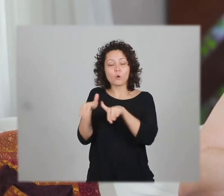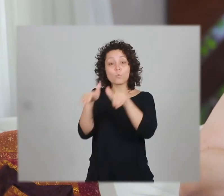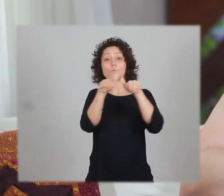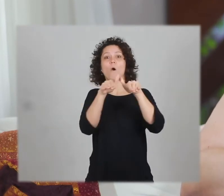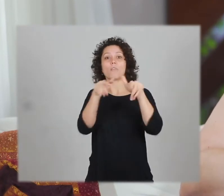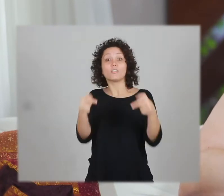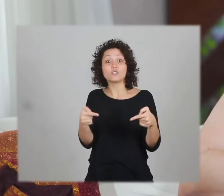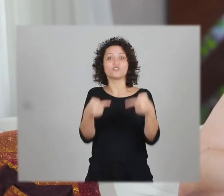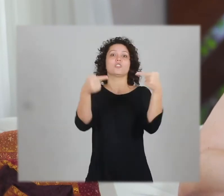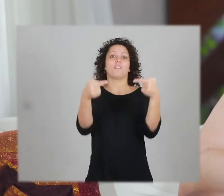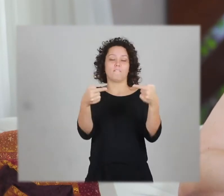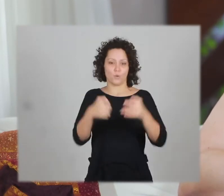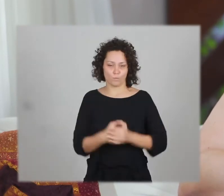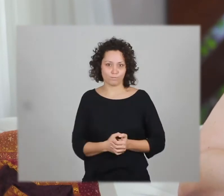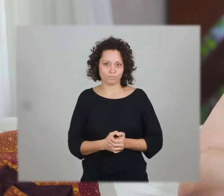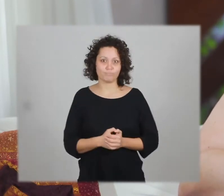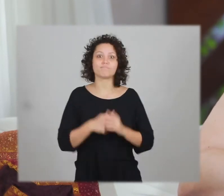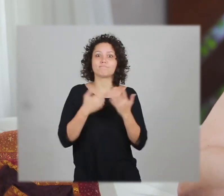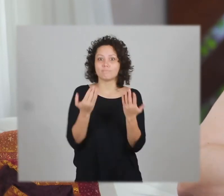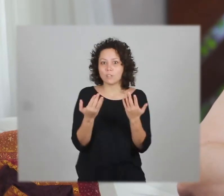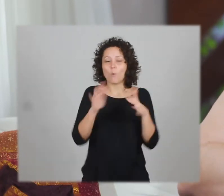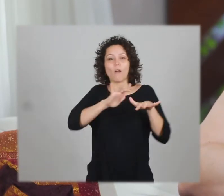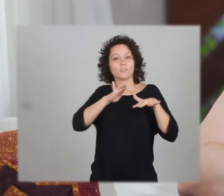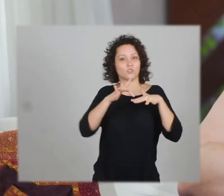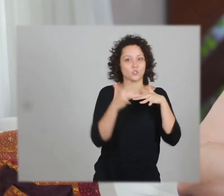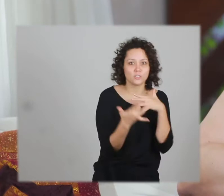imprensa e gerou também repercussão nas redes sociais,